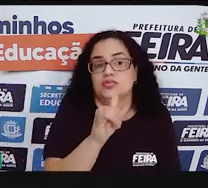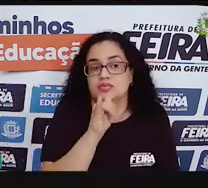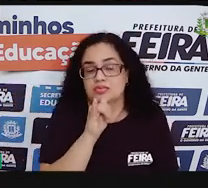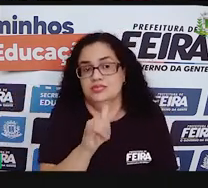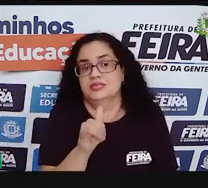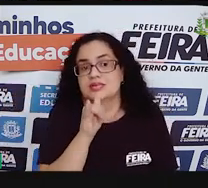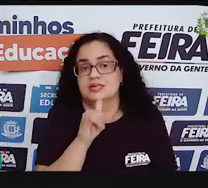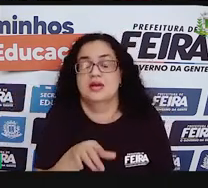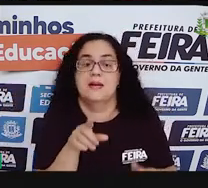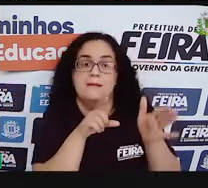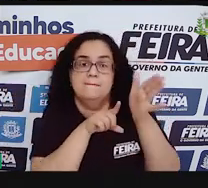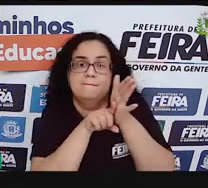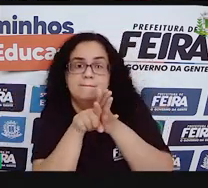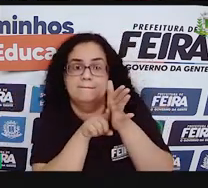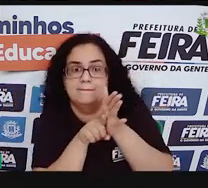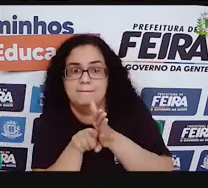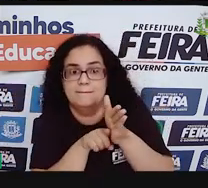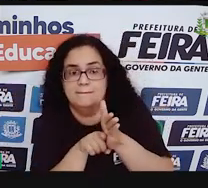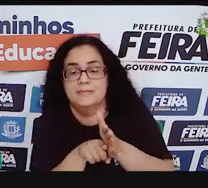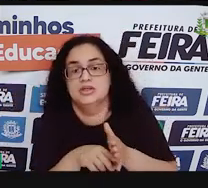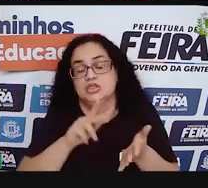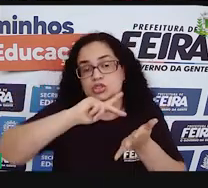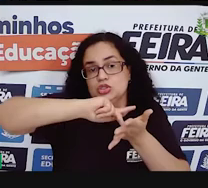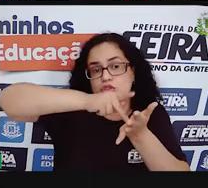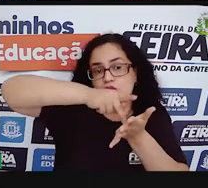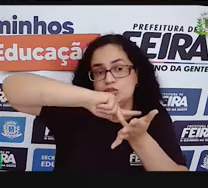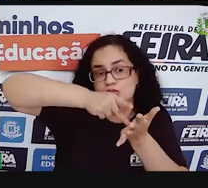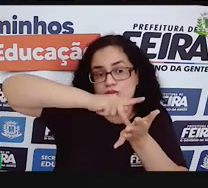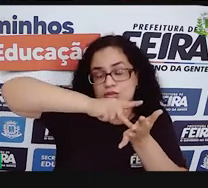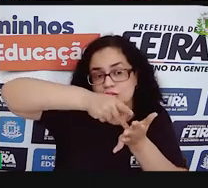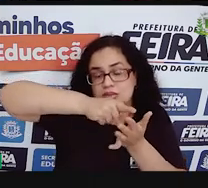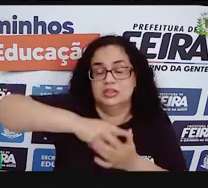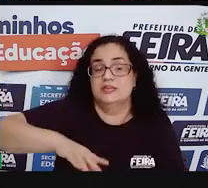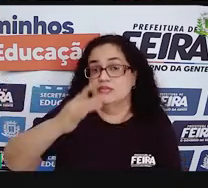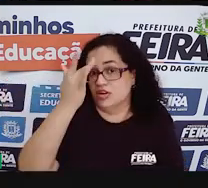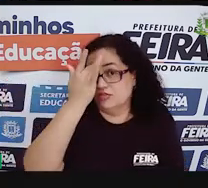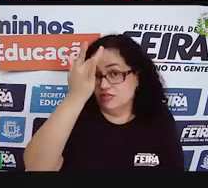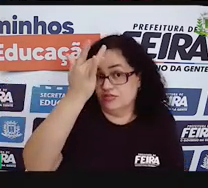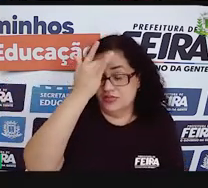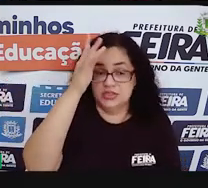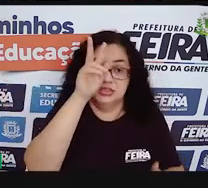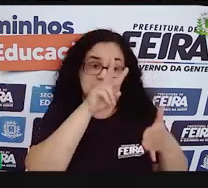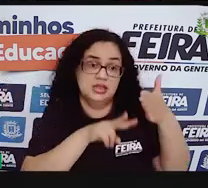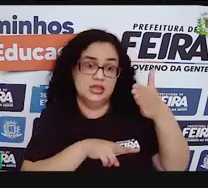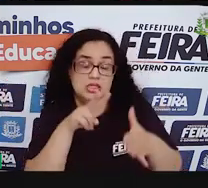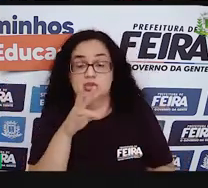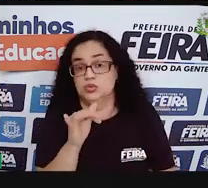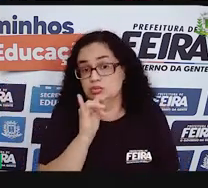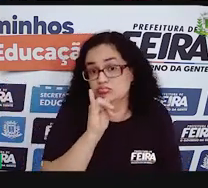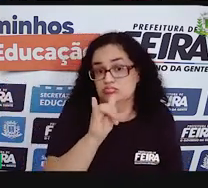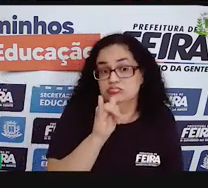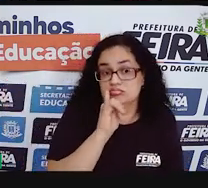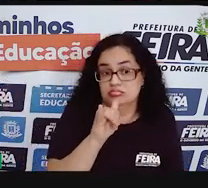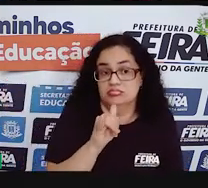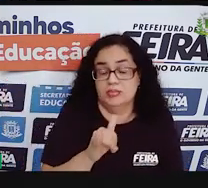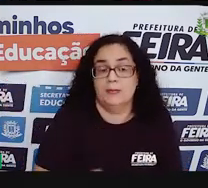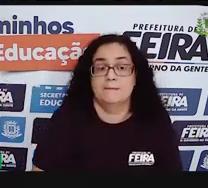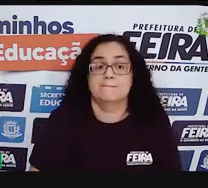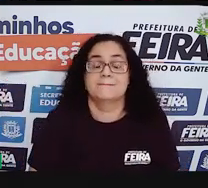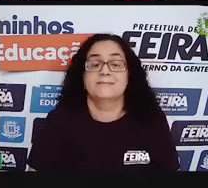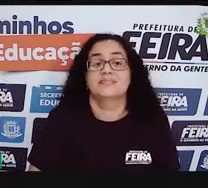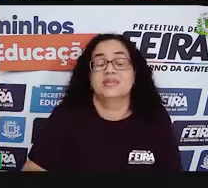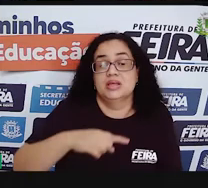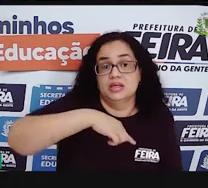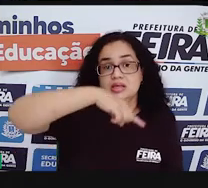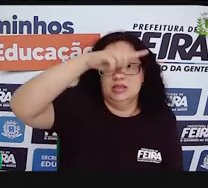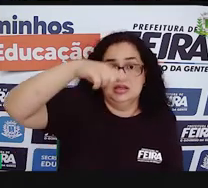obtidas em pesquisas por meio de formas geométricas para facilitar a leitura dos dados. Então, o gráfico ele tem de